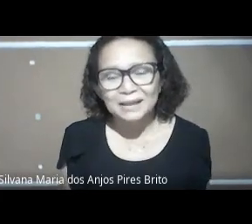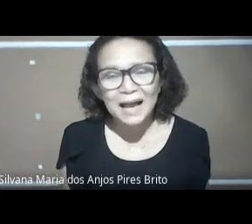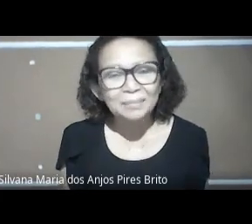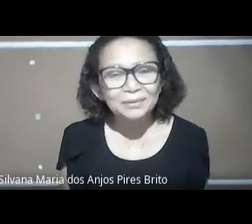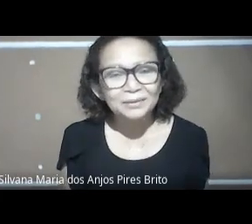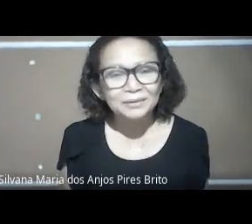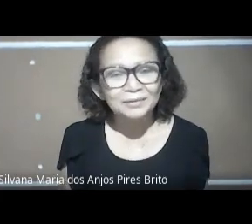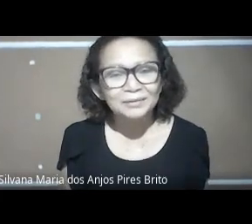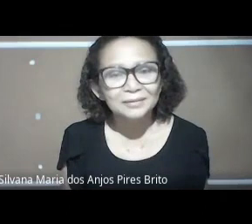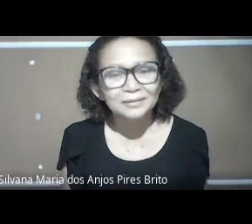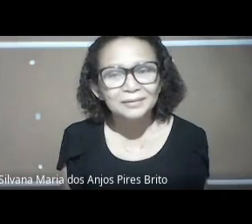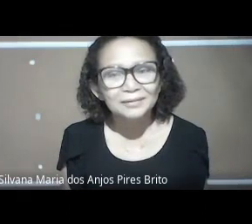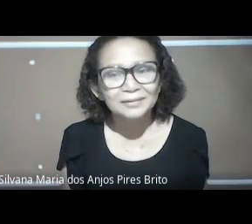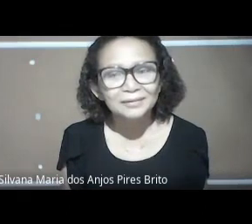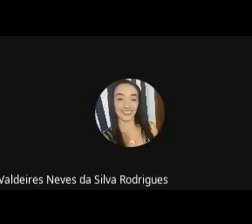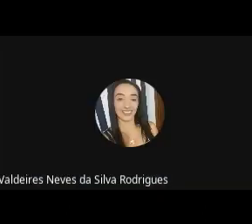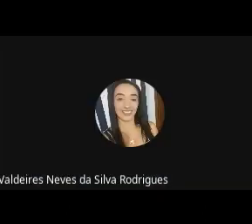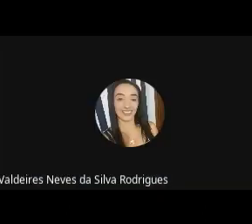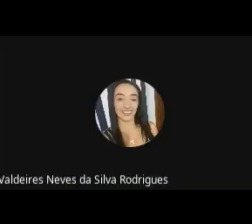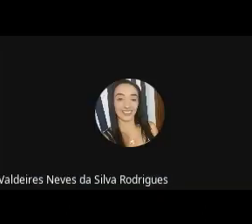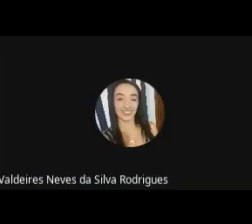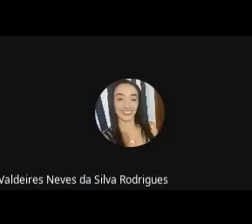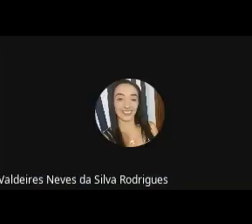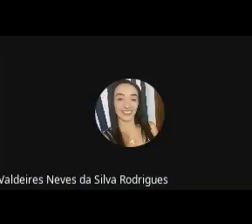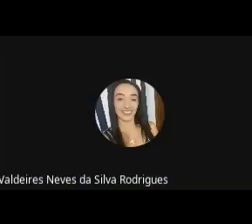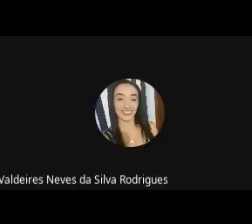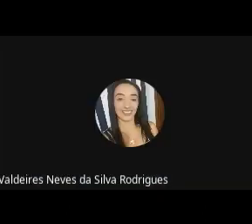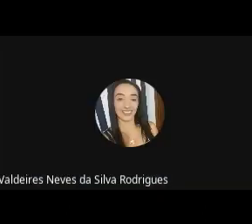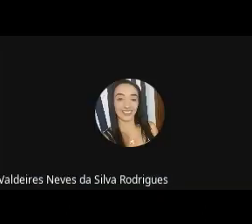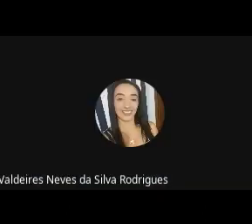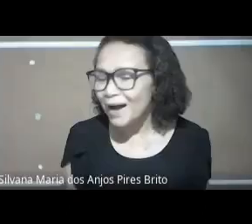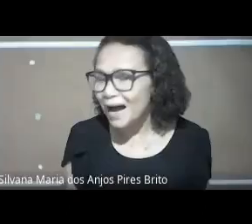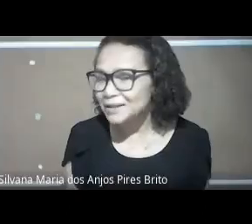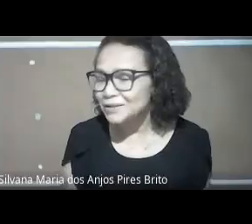Aprender Libras rápido? Eu acho difícil, professora.